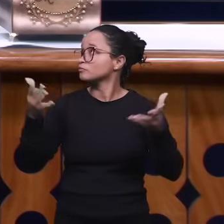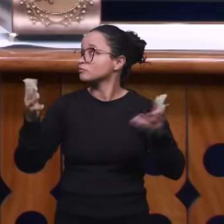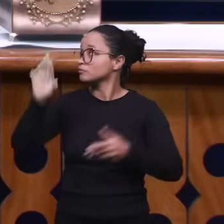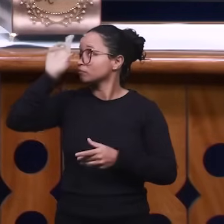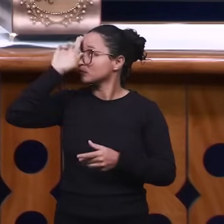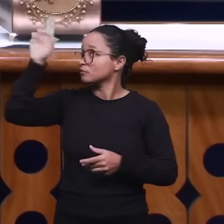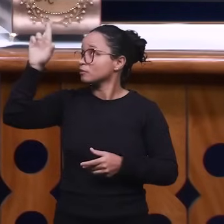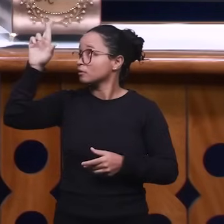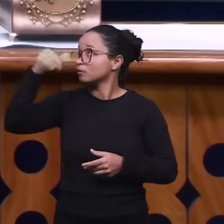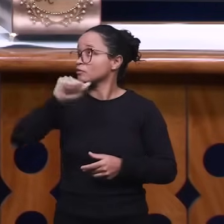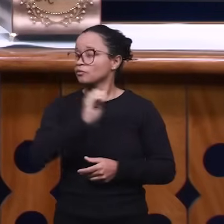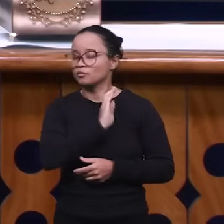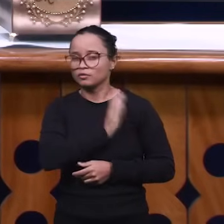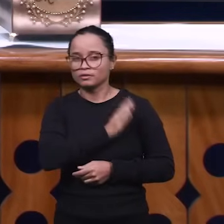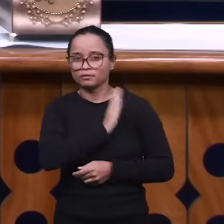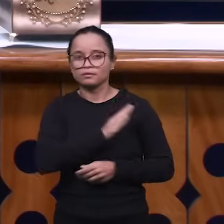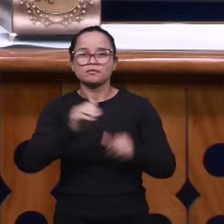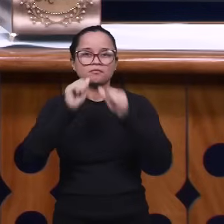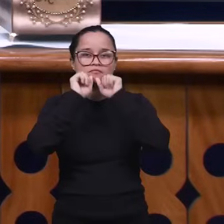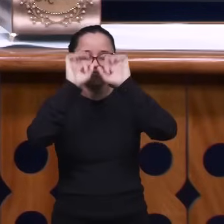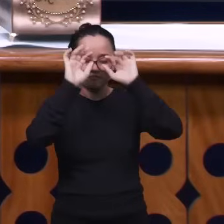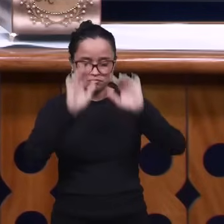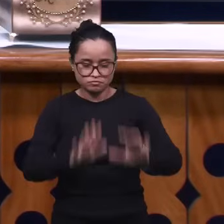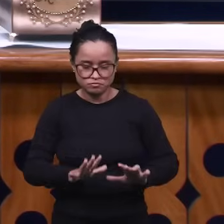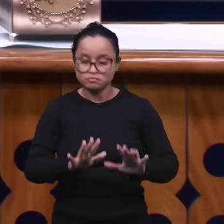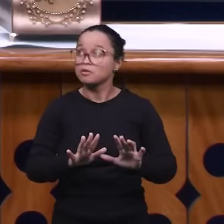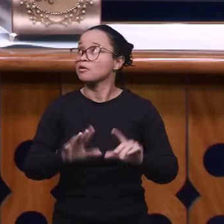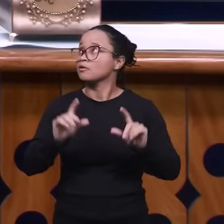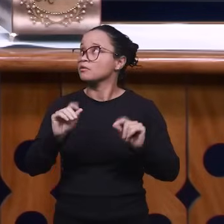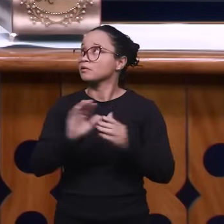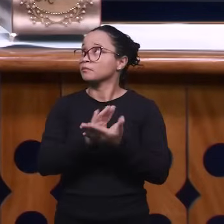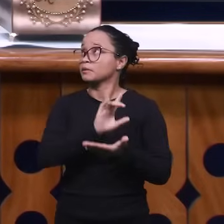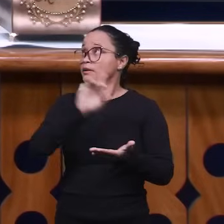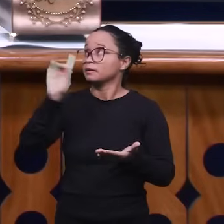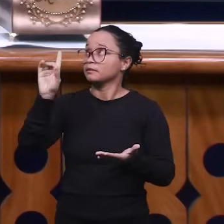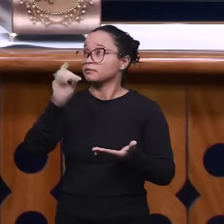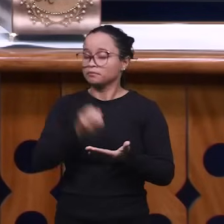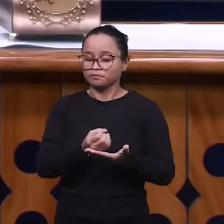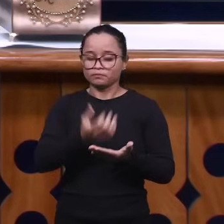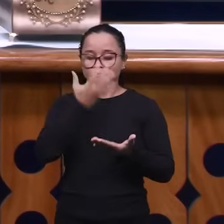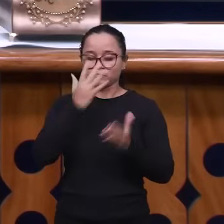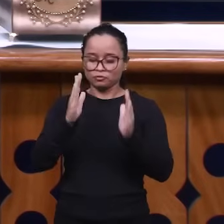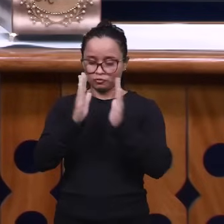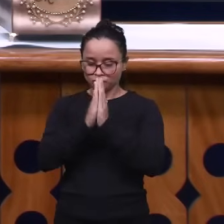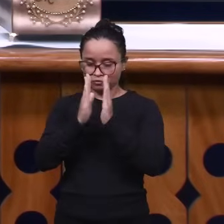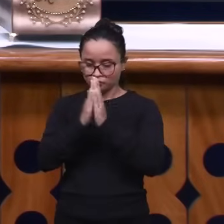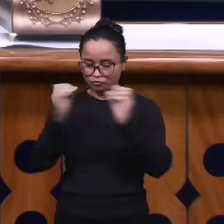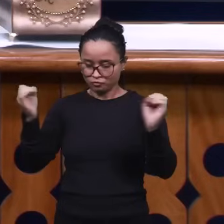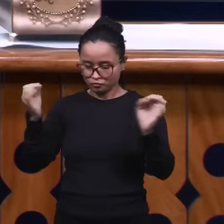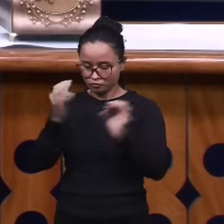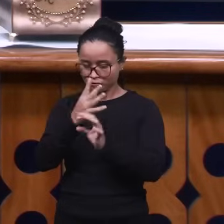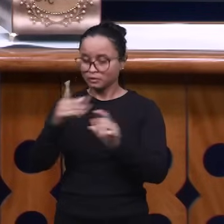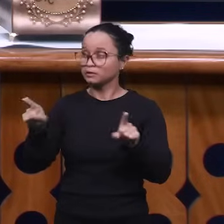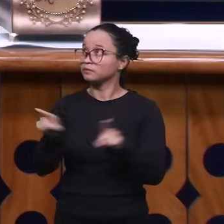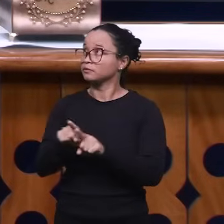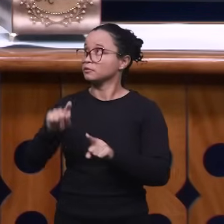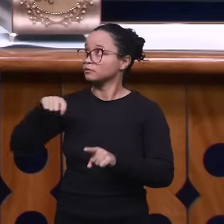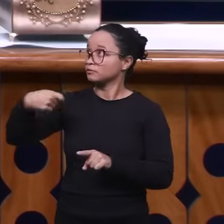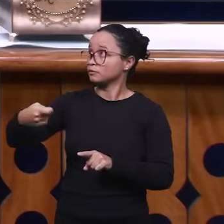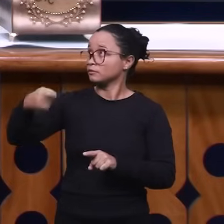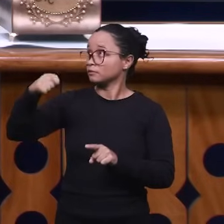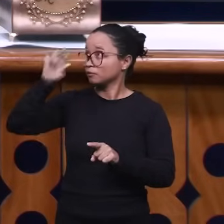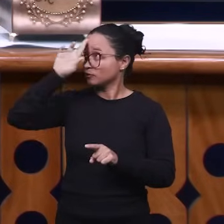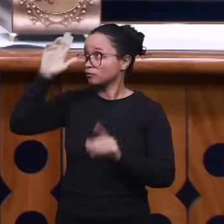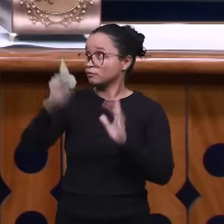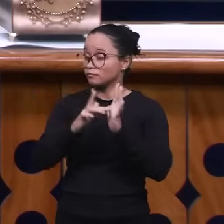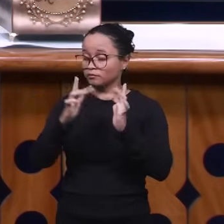Senhor, enriqueceste o nosso coração através do alimento da Tua palavra. Por isso nós oramos e glorificamos a Ti e em nome de